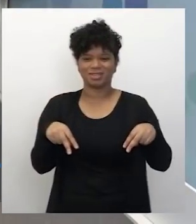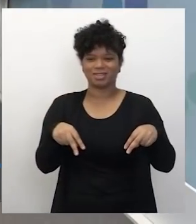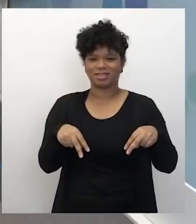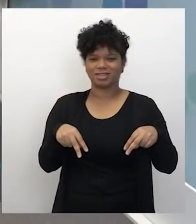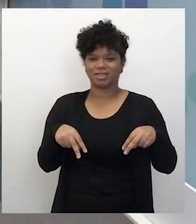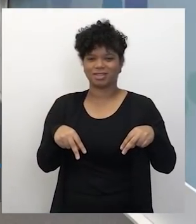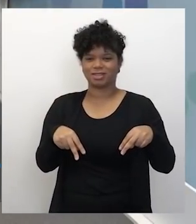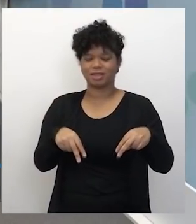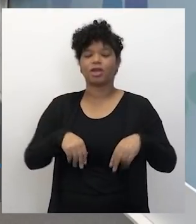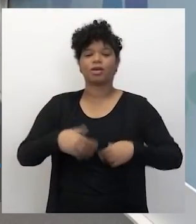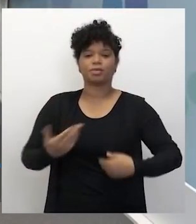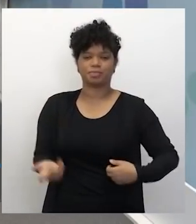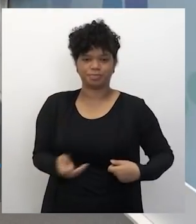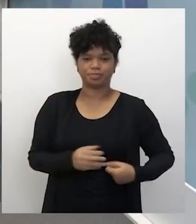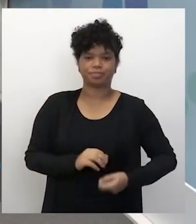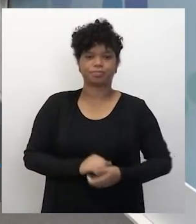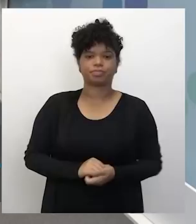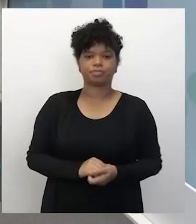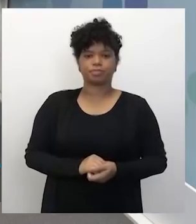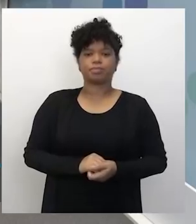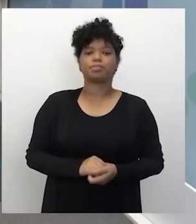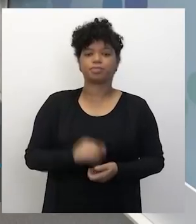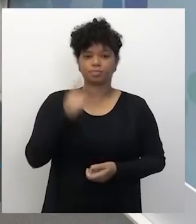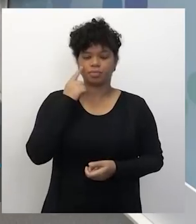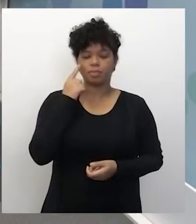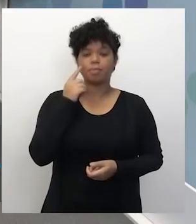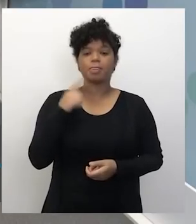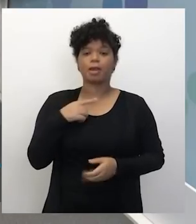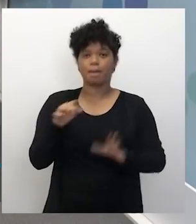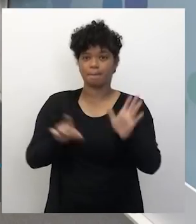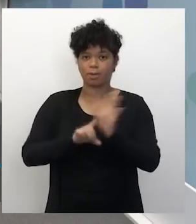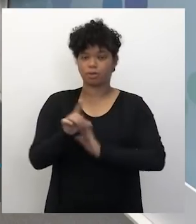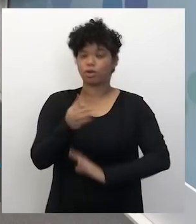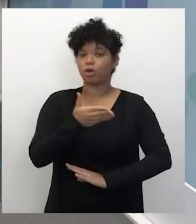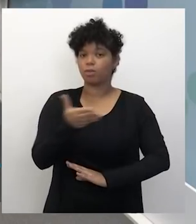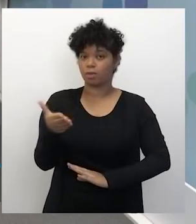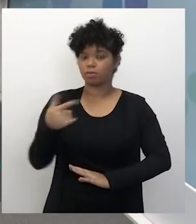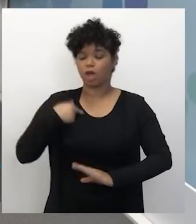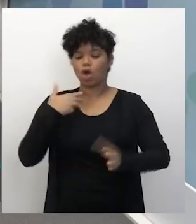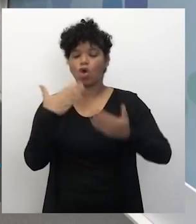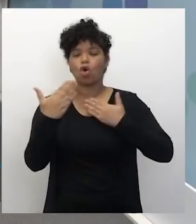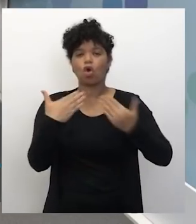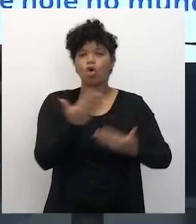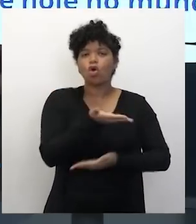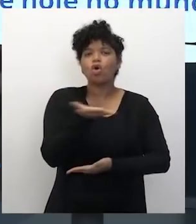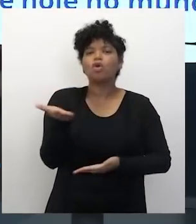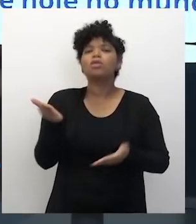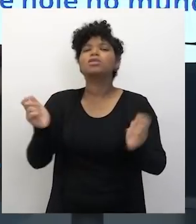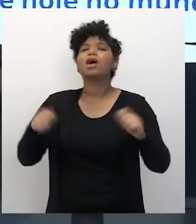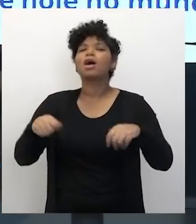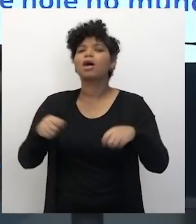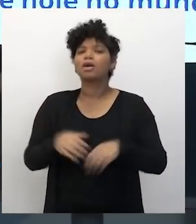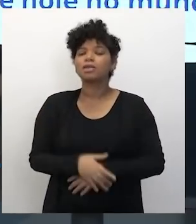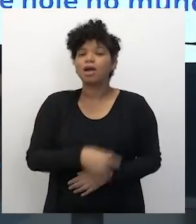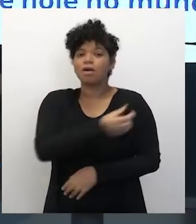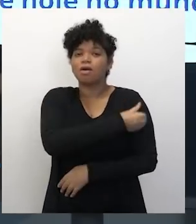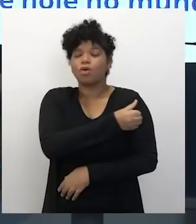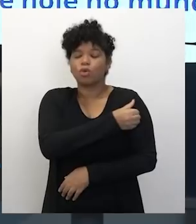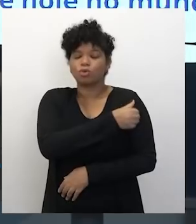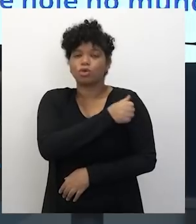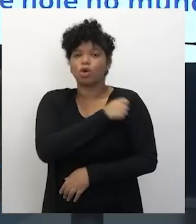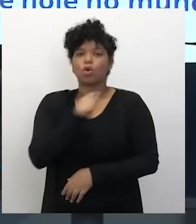pensar invertido. Olha só. Vou deixar essa perguntinha aqui enquanto eu vou conversando com vocês, para que o sexto ano